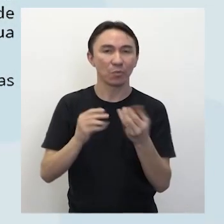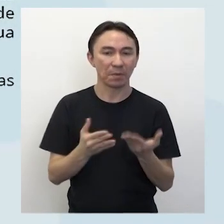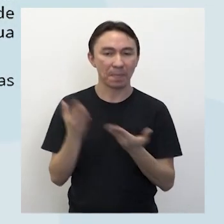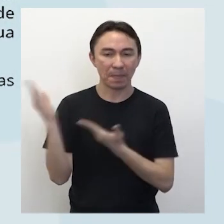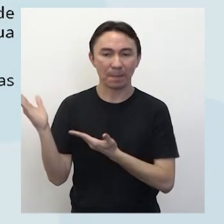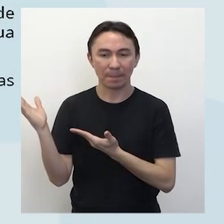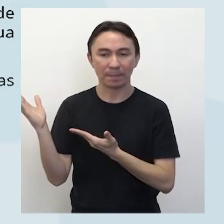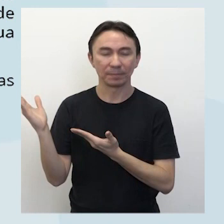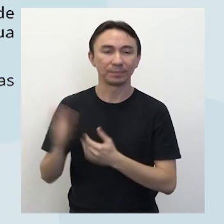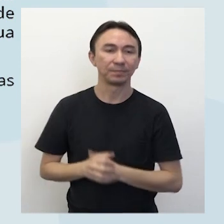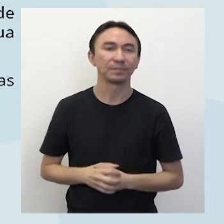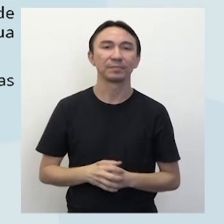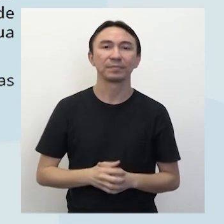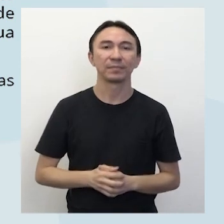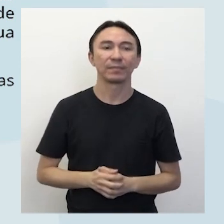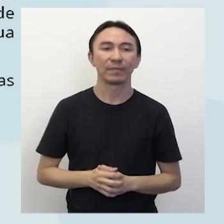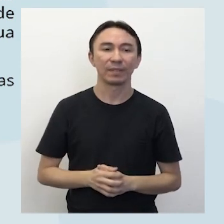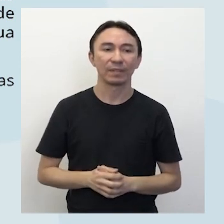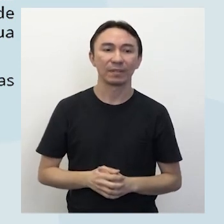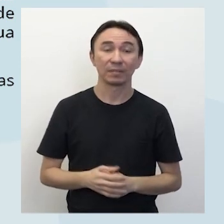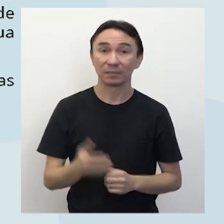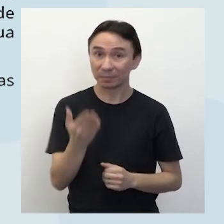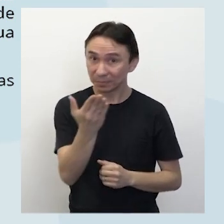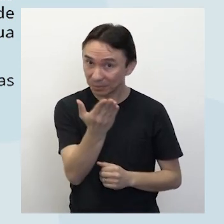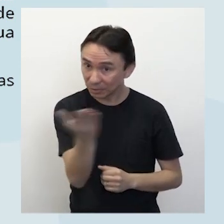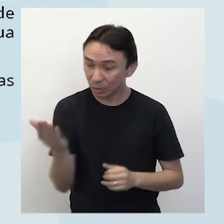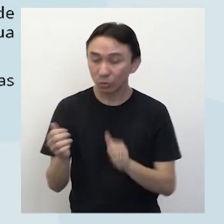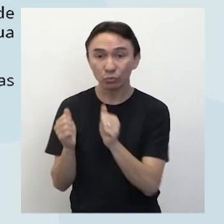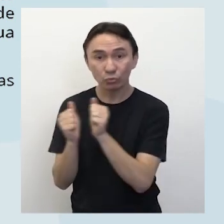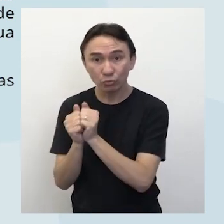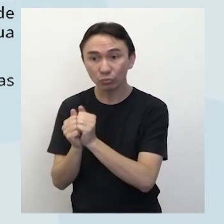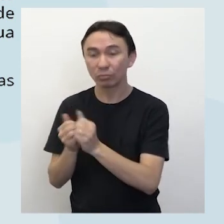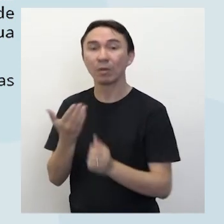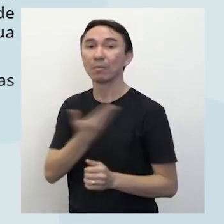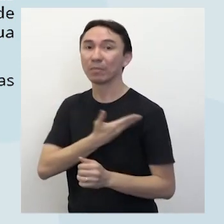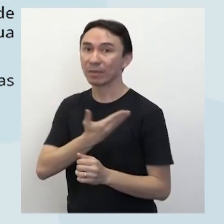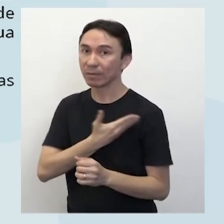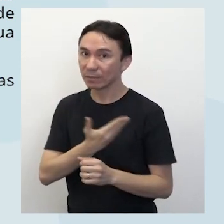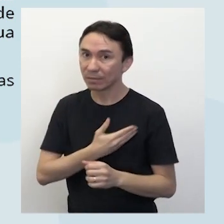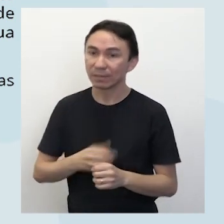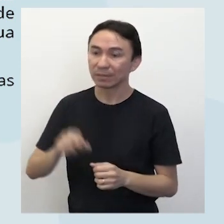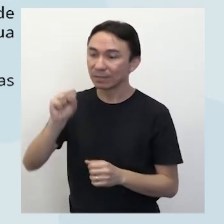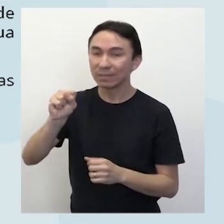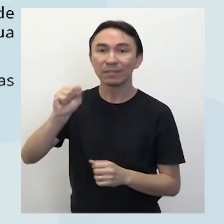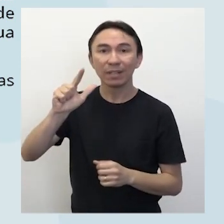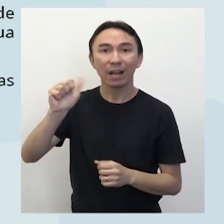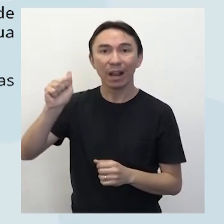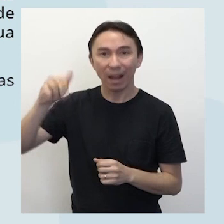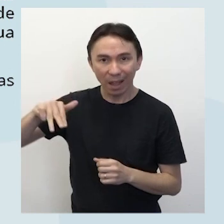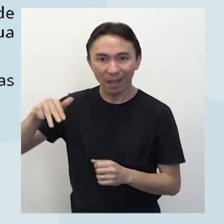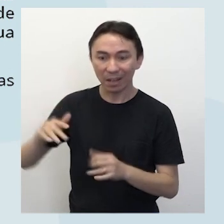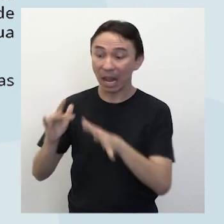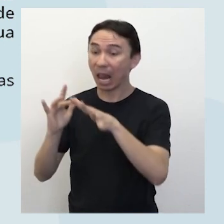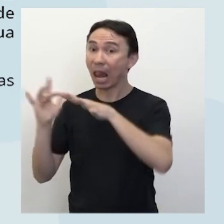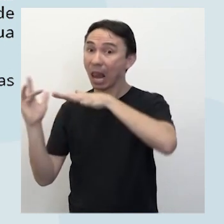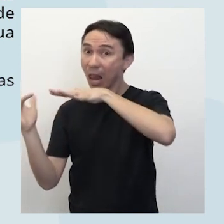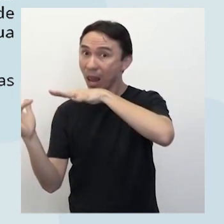O desafio é este. Faça com seus amigos uma batalha de slam pelas redes sociais. Vou